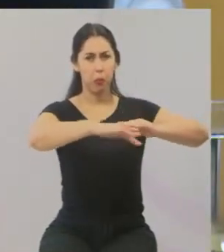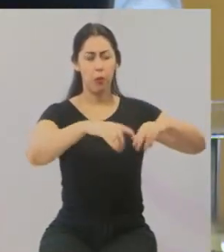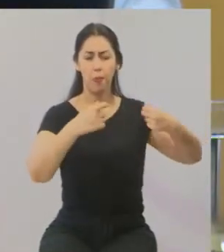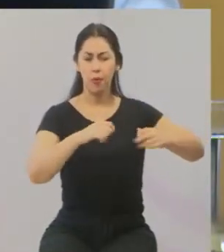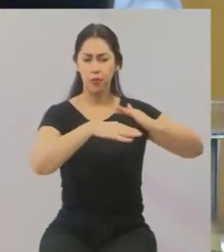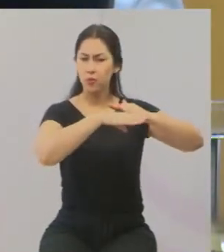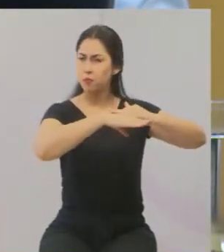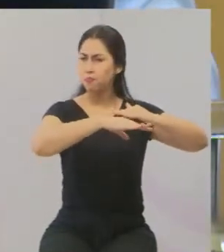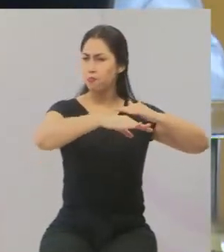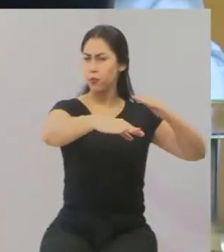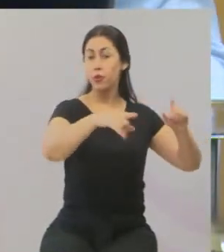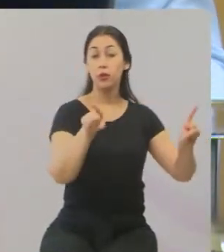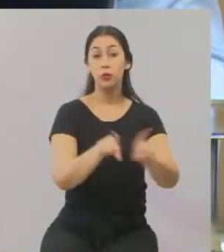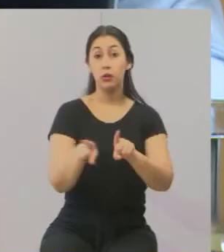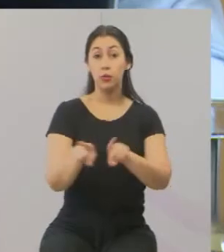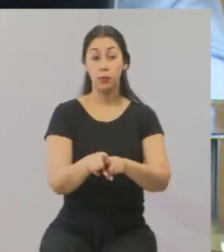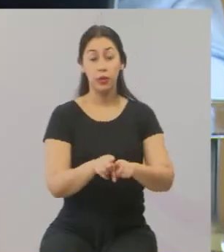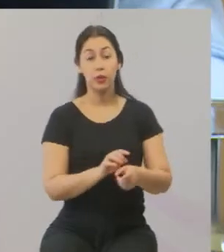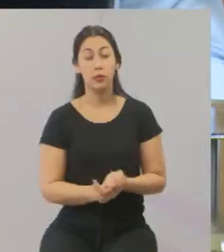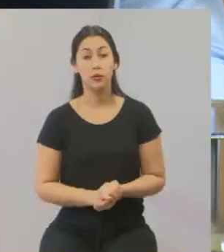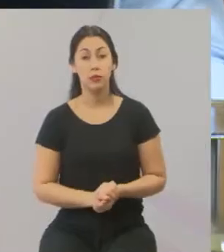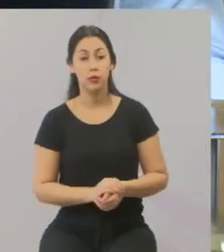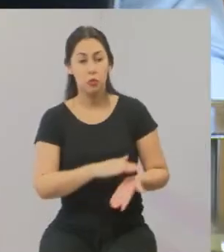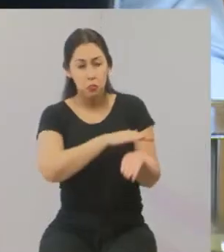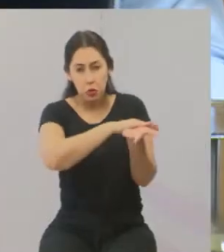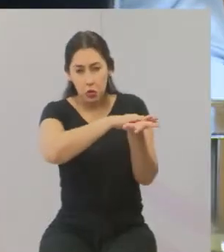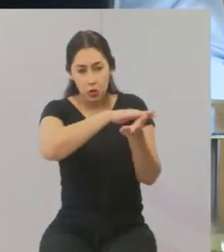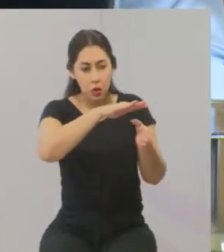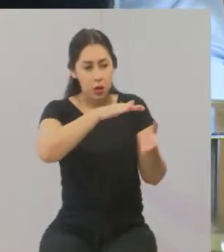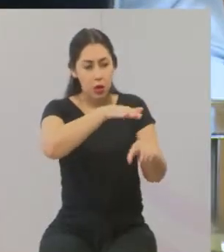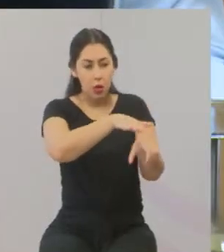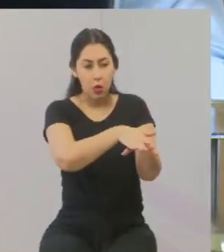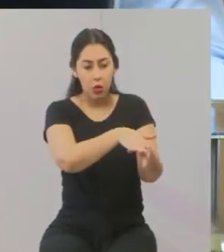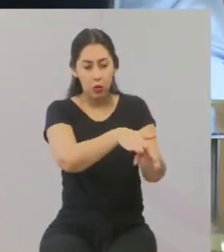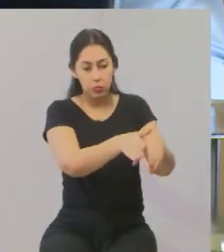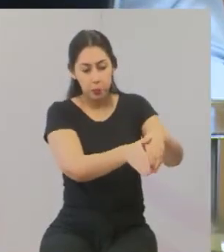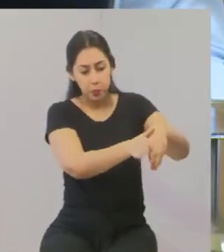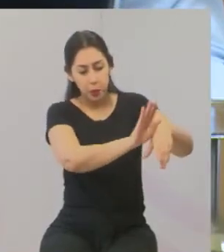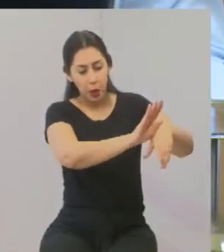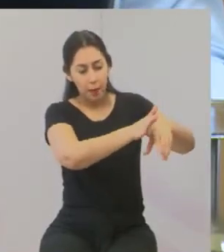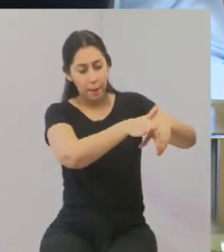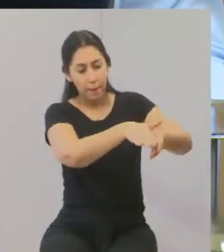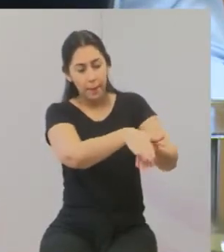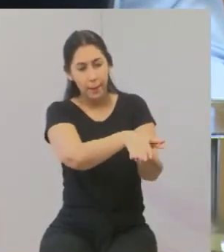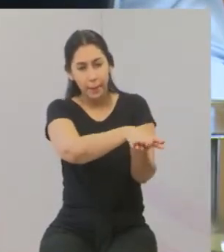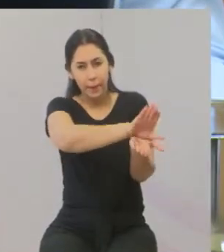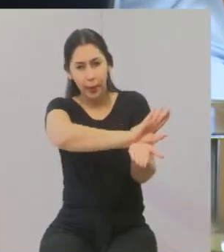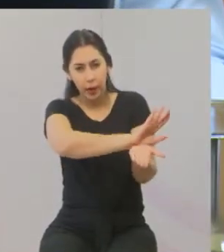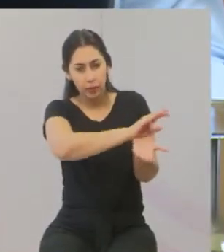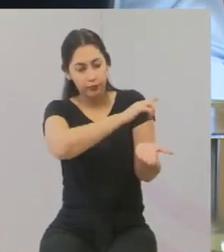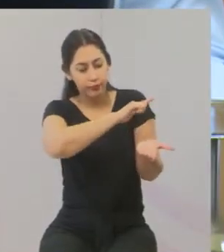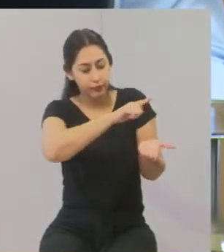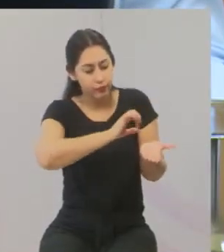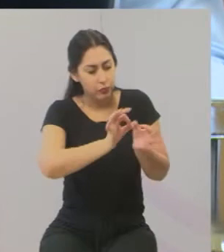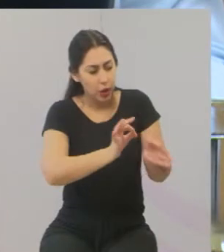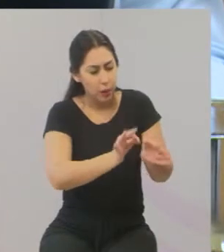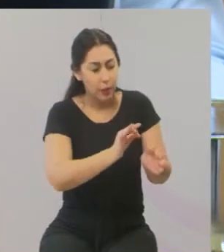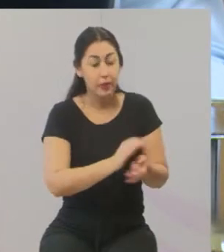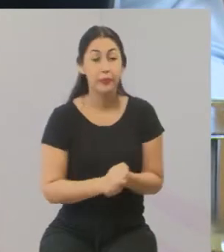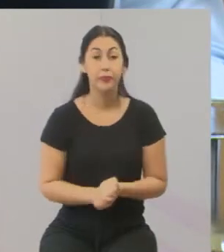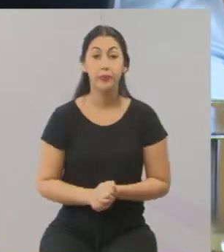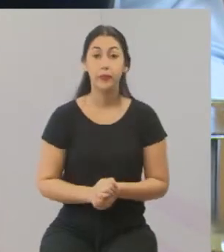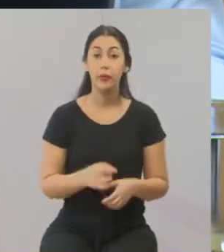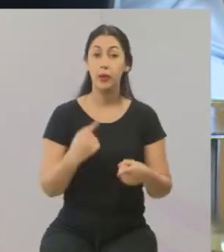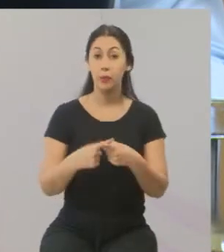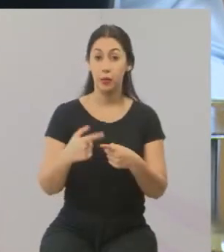entre a tampa da caixa de águas fluviais e esgoto se comparada ao nível da calçada, acessibilidade para o cadeirante na